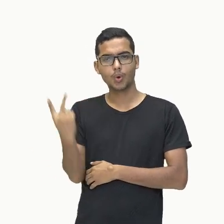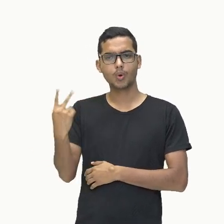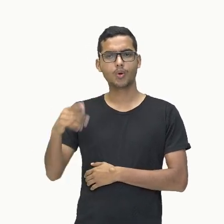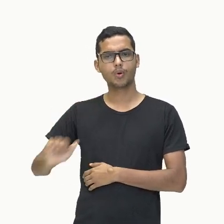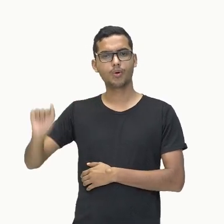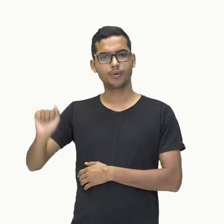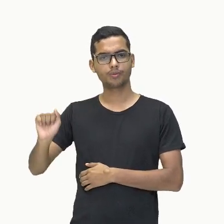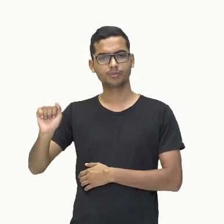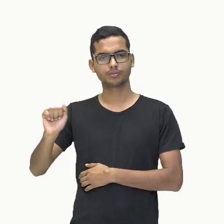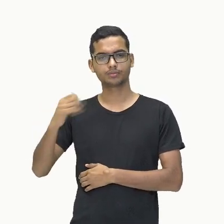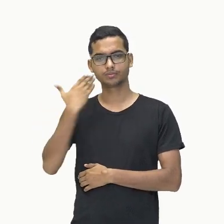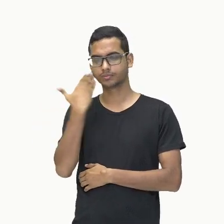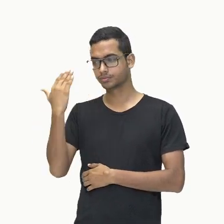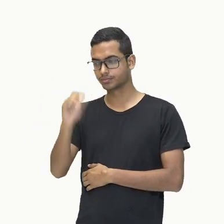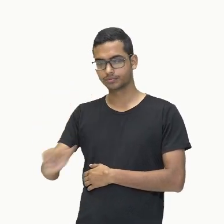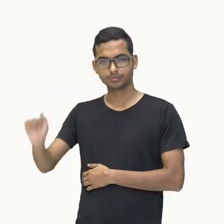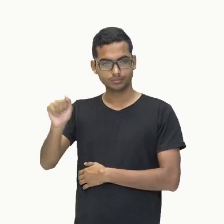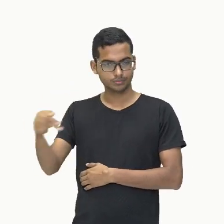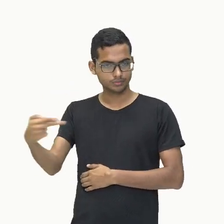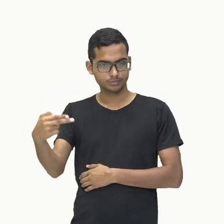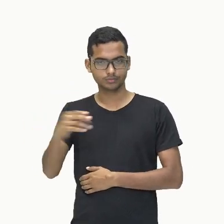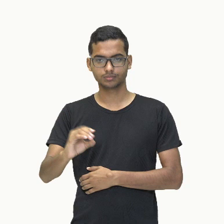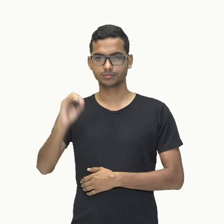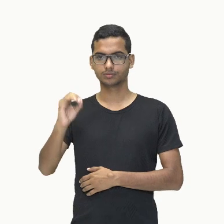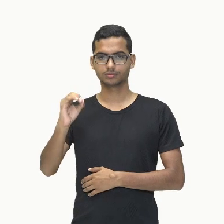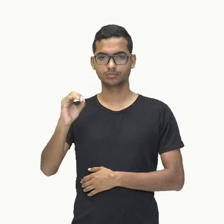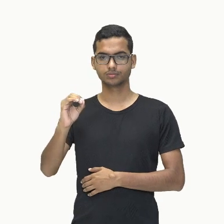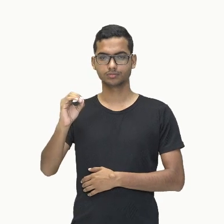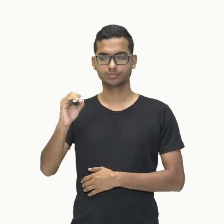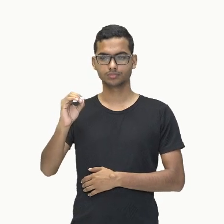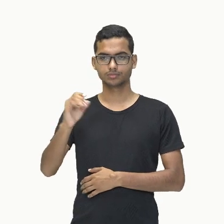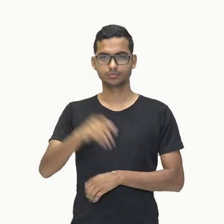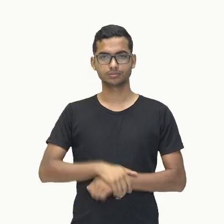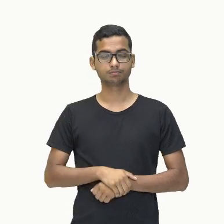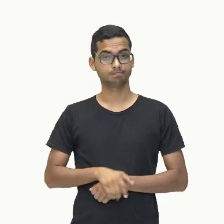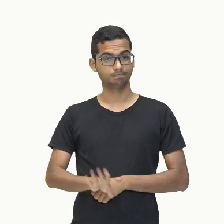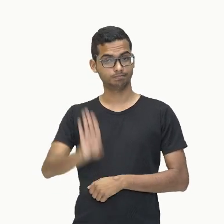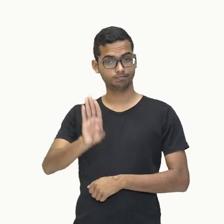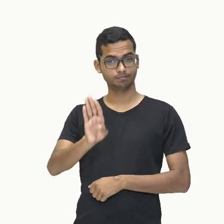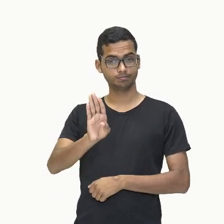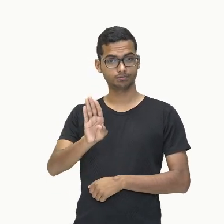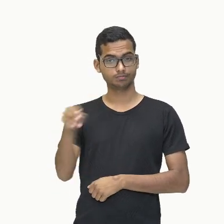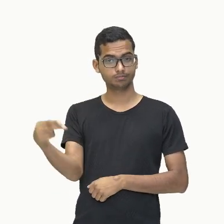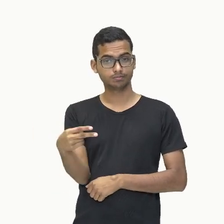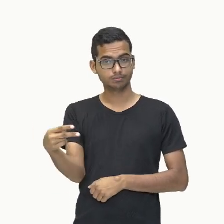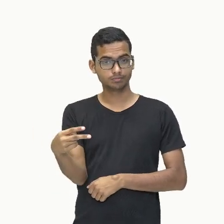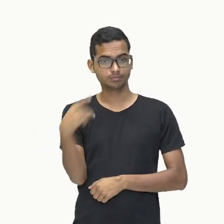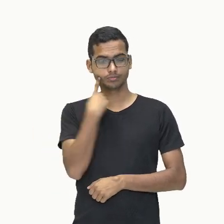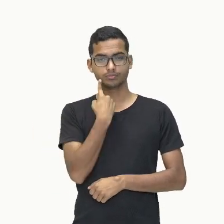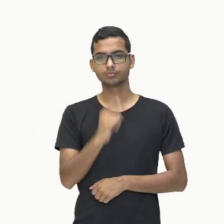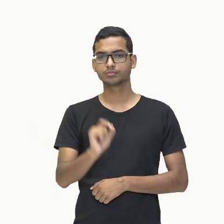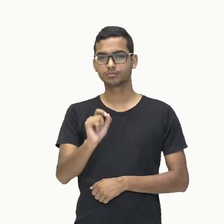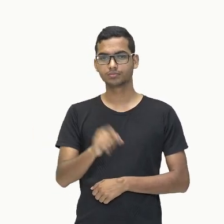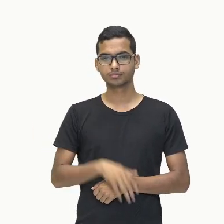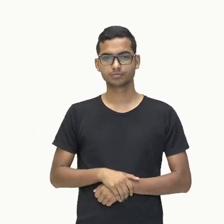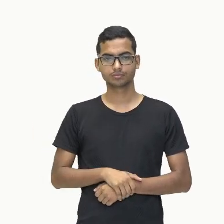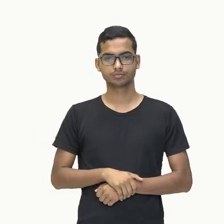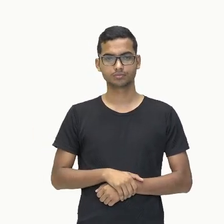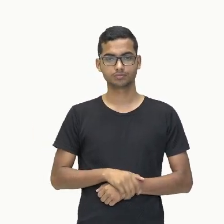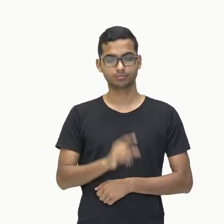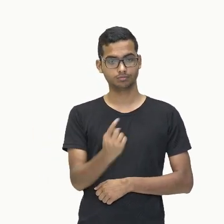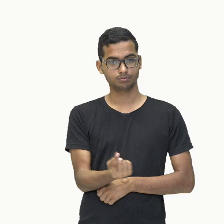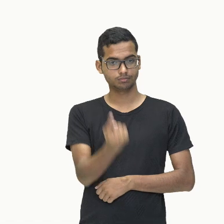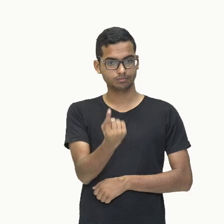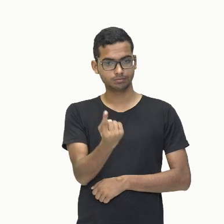o x, portanto, A vai ser 0. O valor de B é aquele que acompanha y, ó, então B igual a